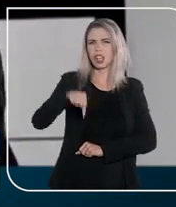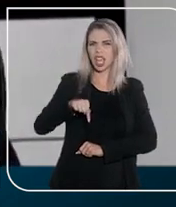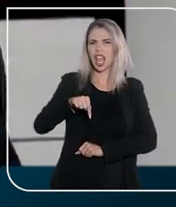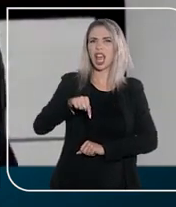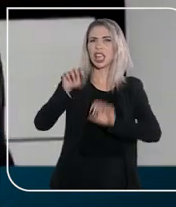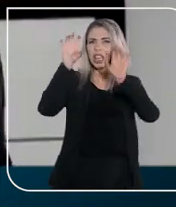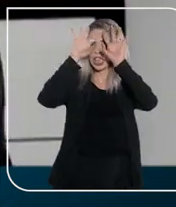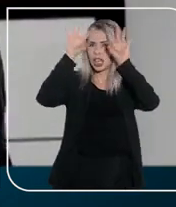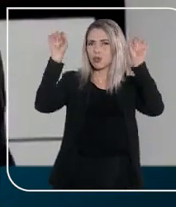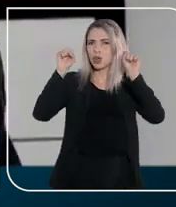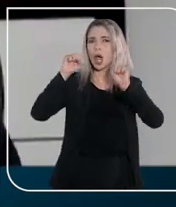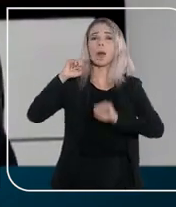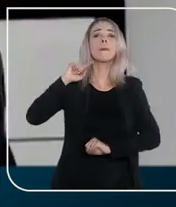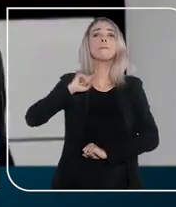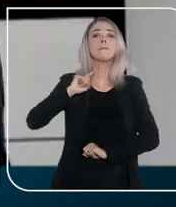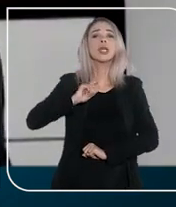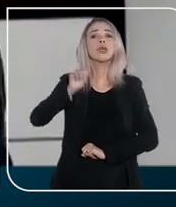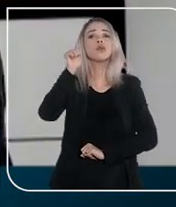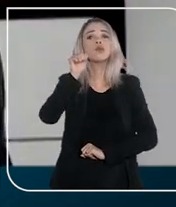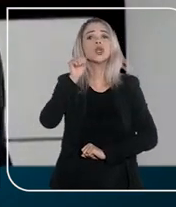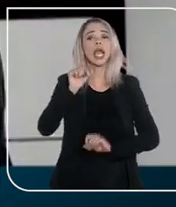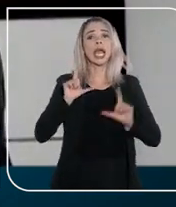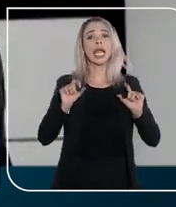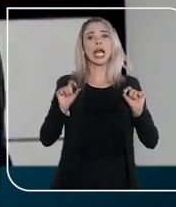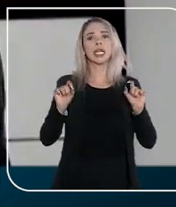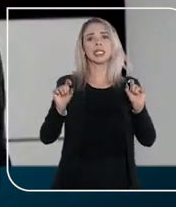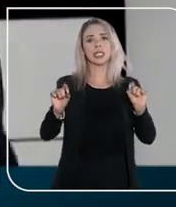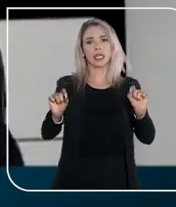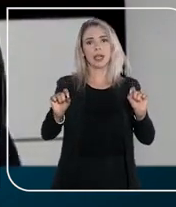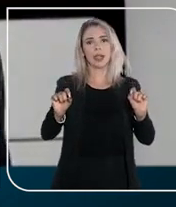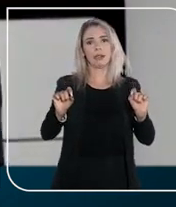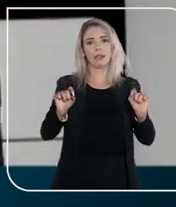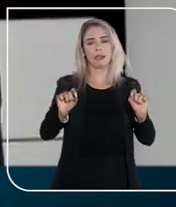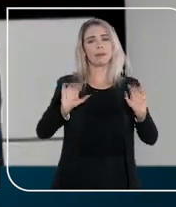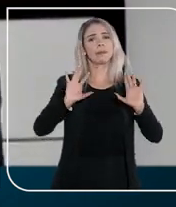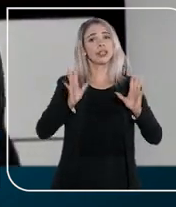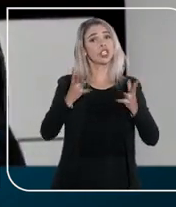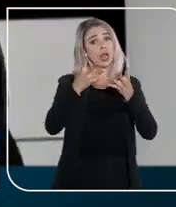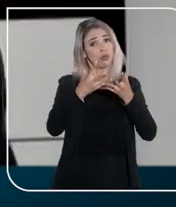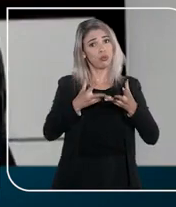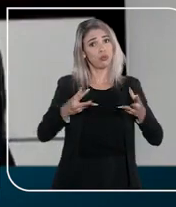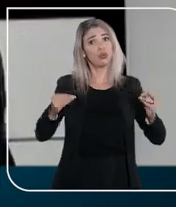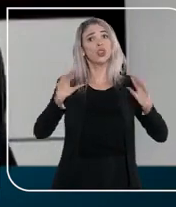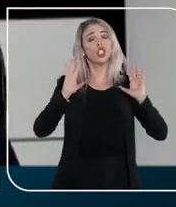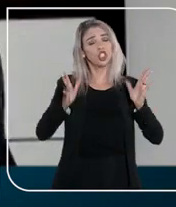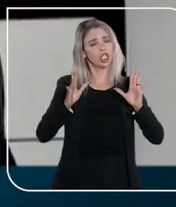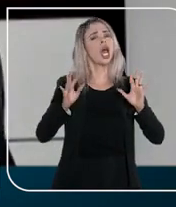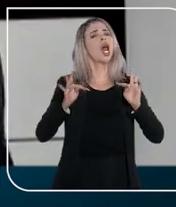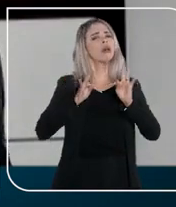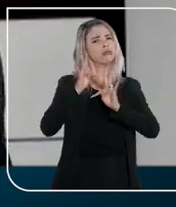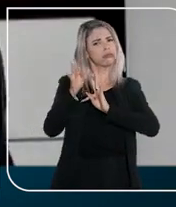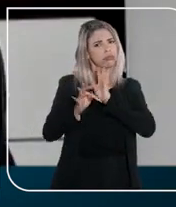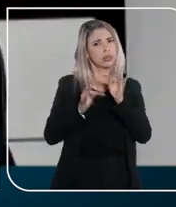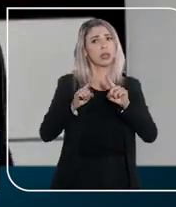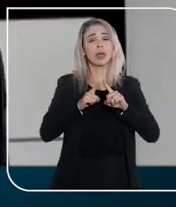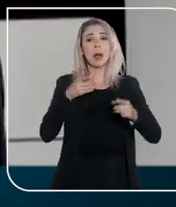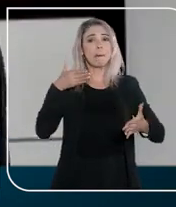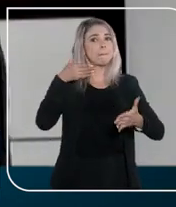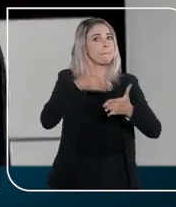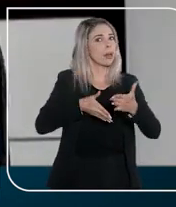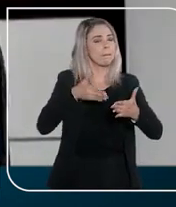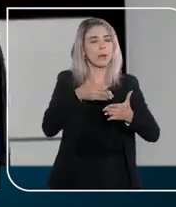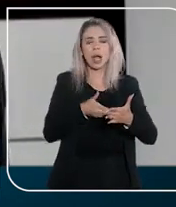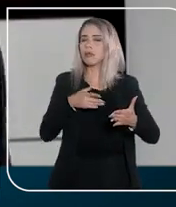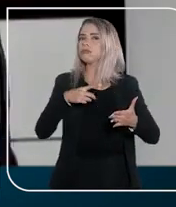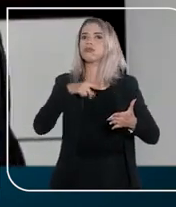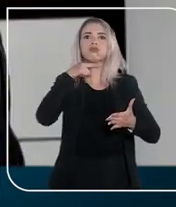Minas Gerais, uma moça que tinha sofrido de câncer, mas que já estava curada, tinha feito o tratamento, foi impedida de tomar posse